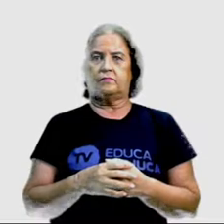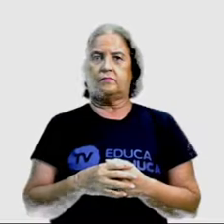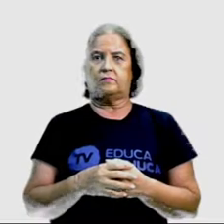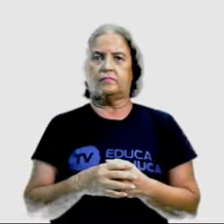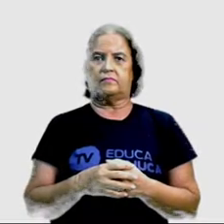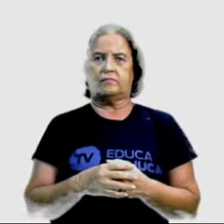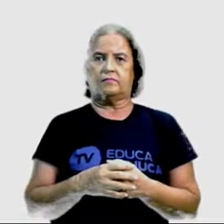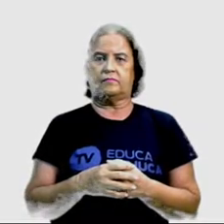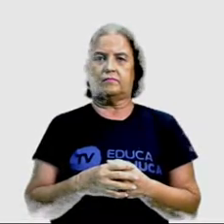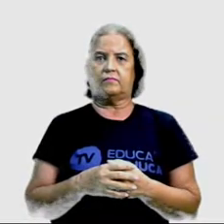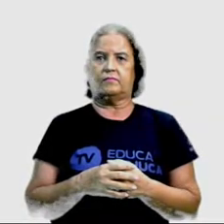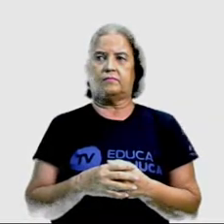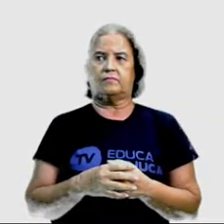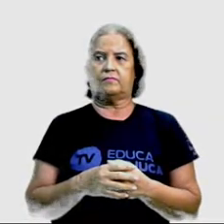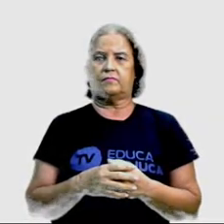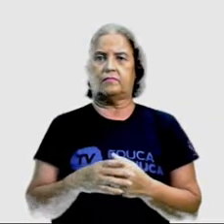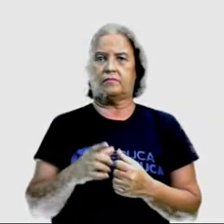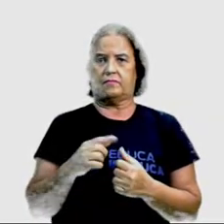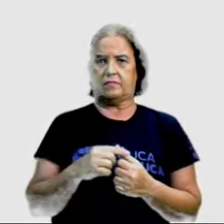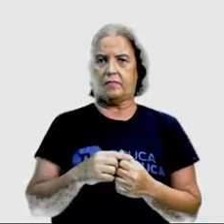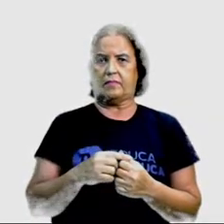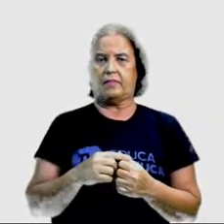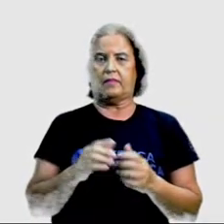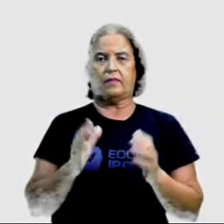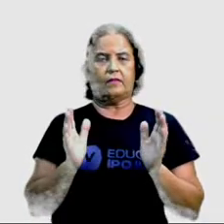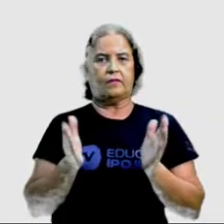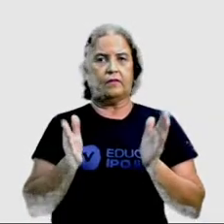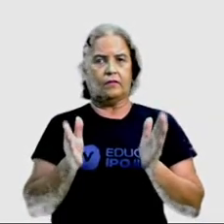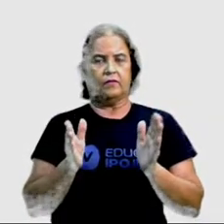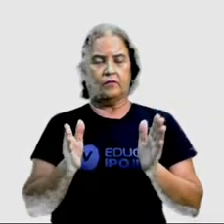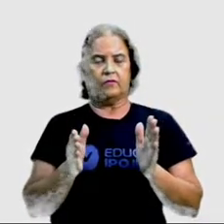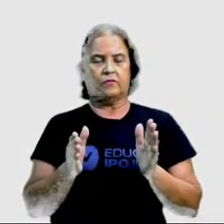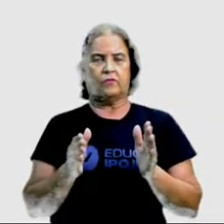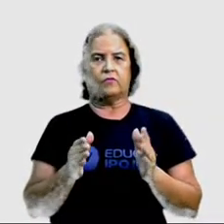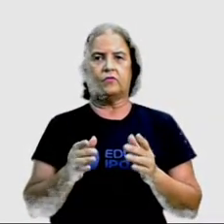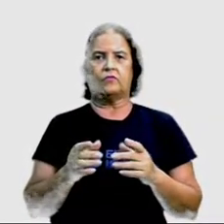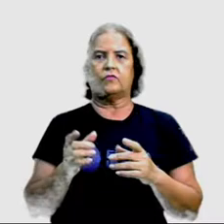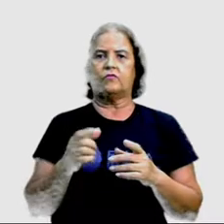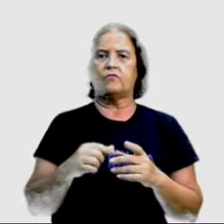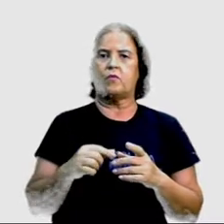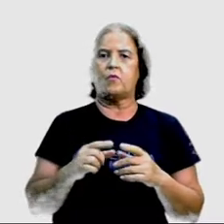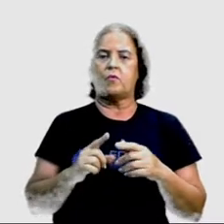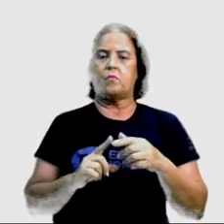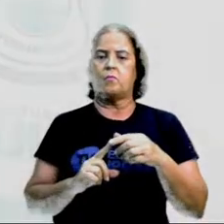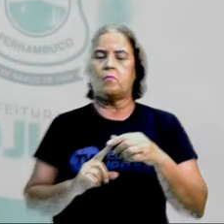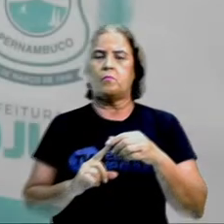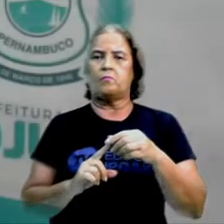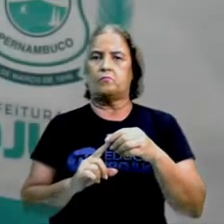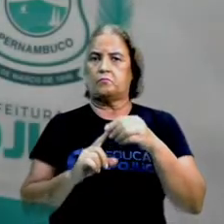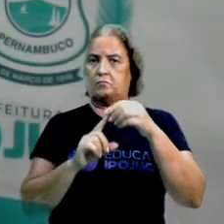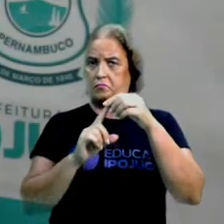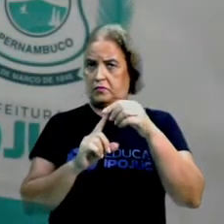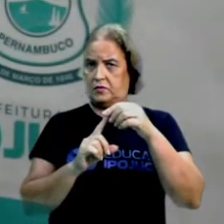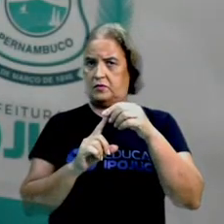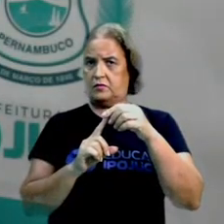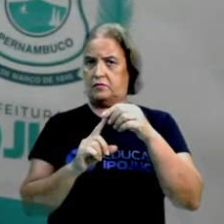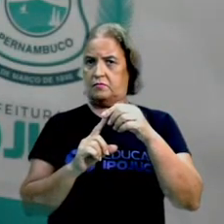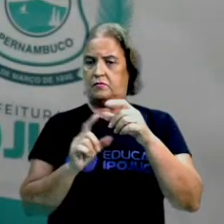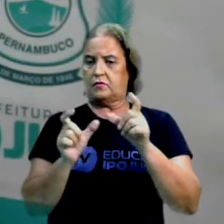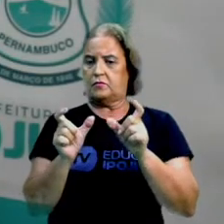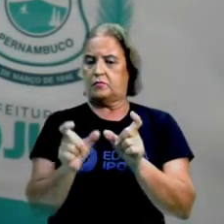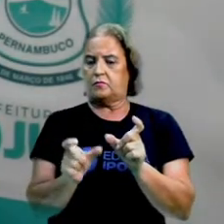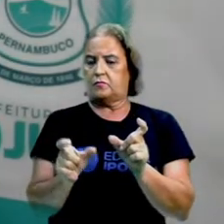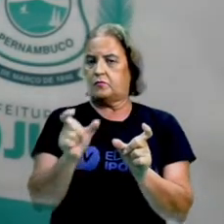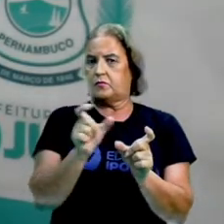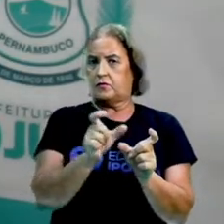ok? Bora lá! Então, agora nós vamos pegar os principais prefixos e vamos